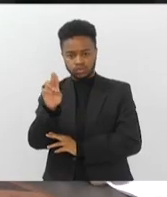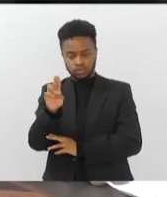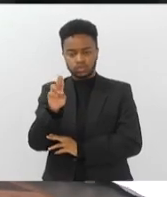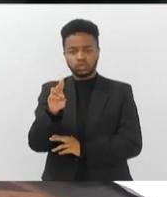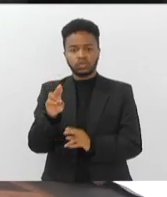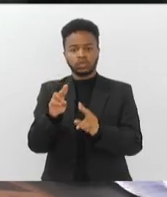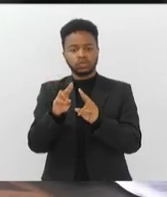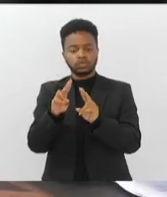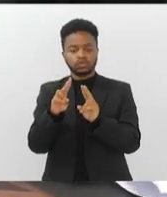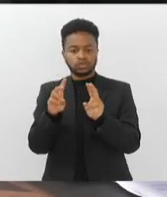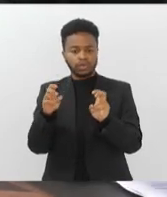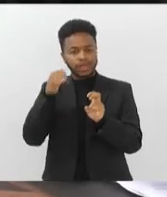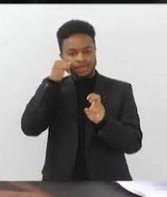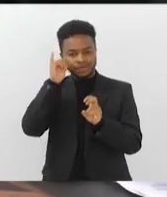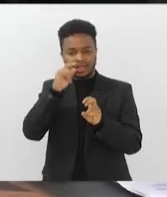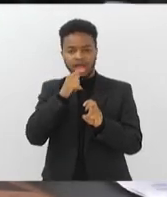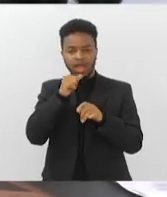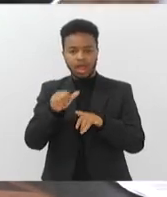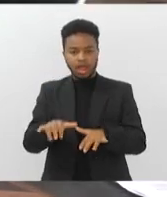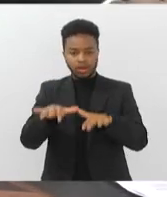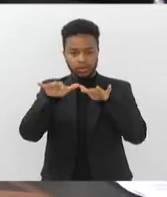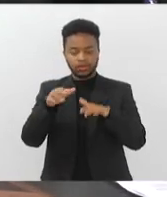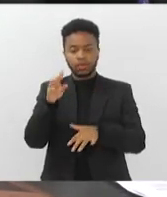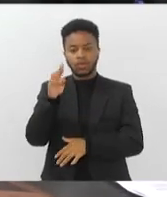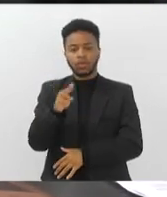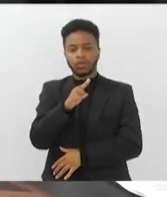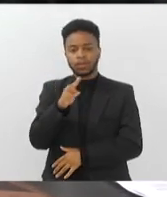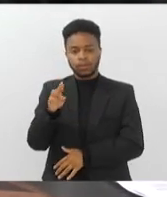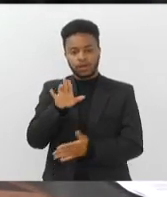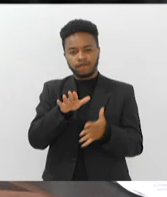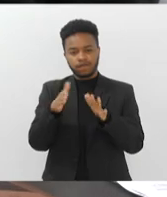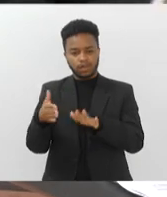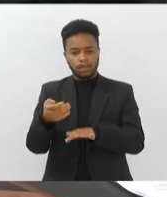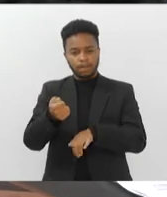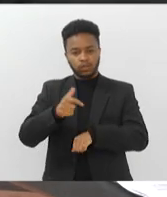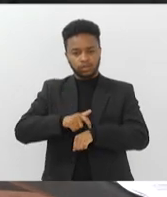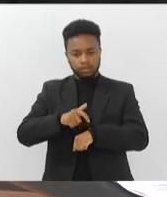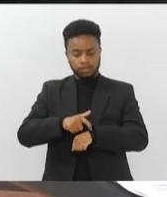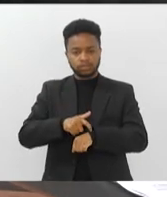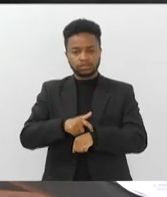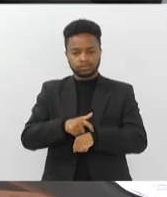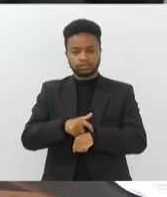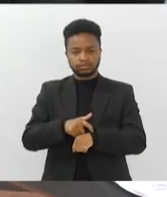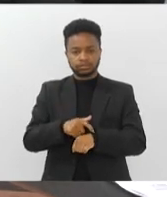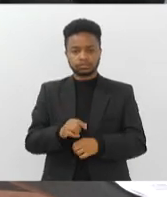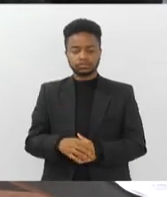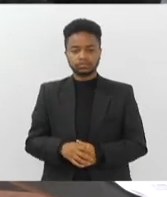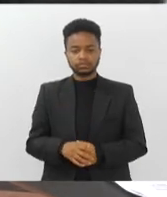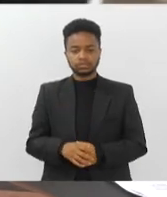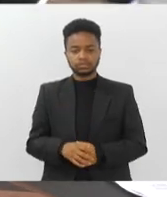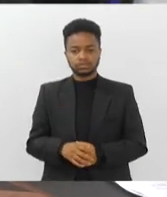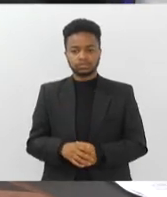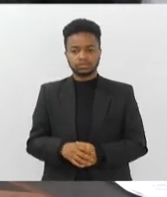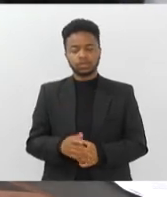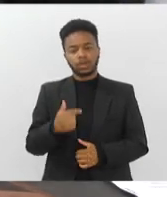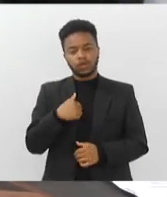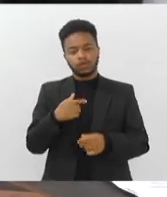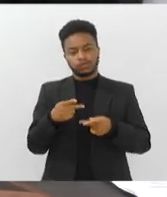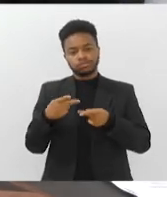das inundações. O padre Bruno, que inclusive faleceu há pouco tempo, né? Eu tive até no aniversário